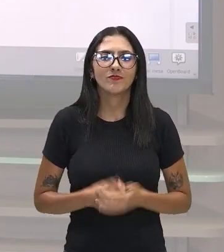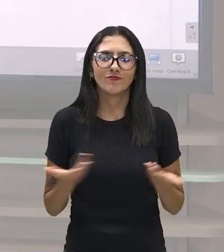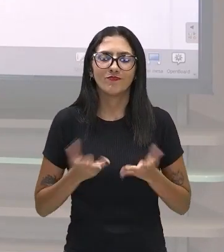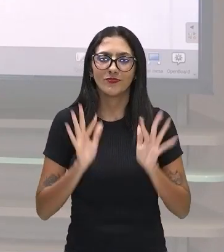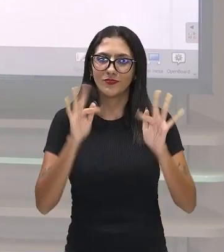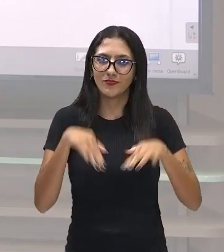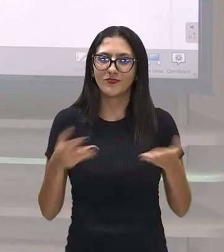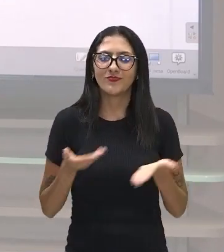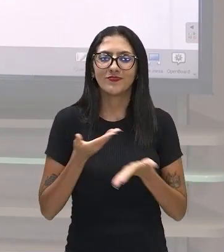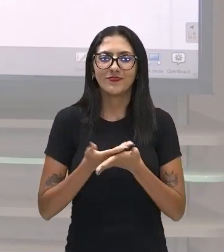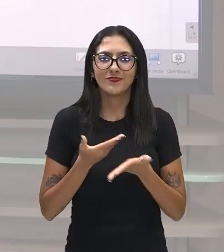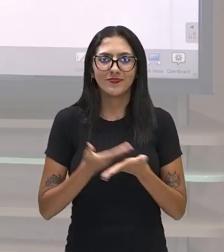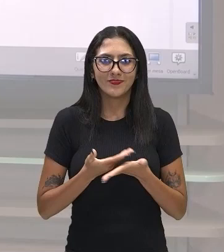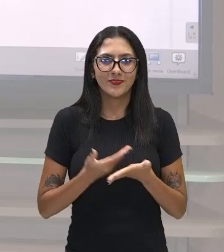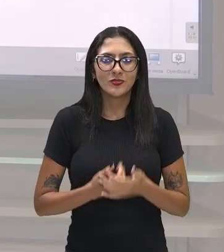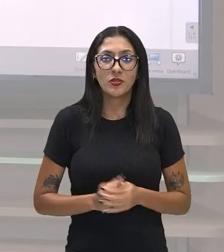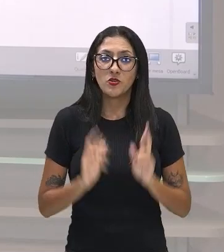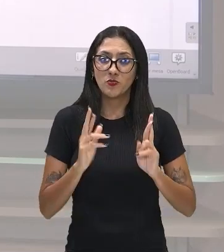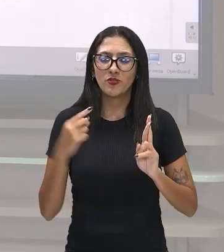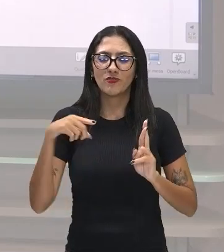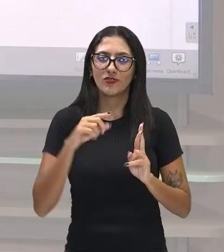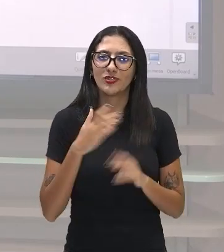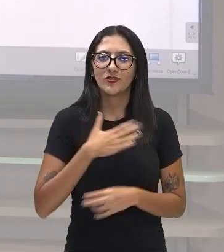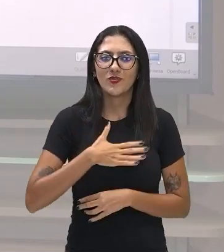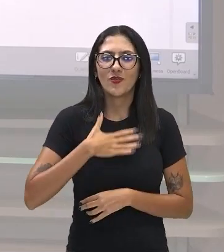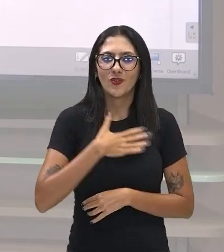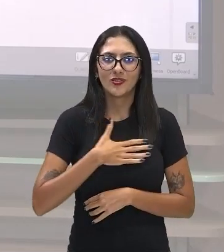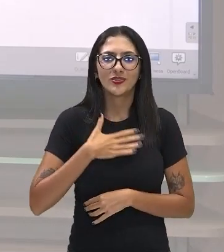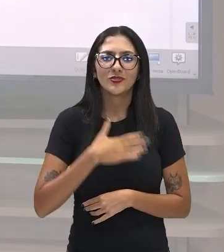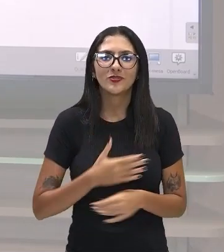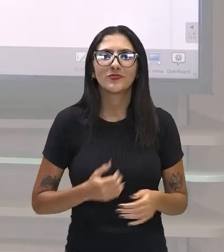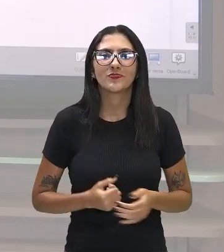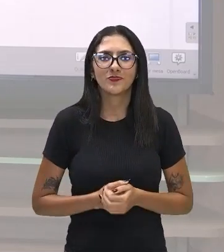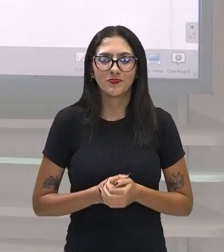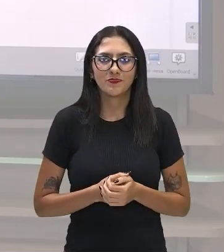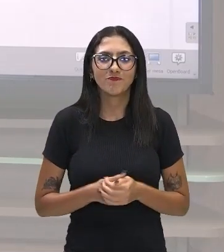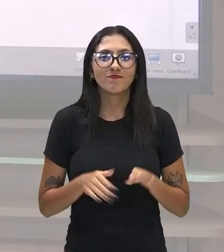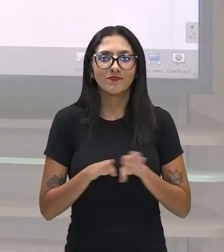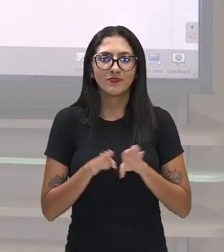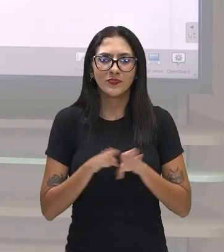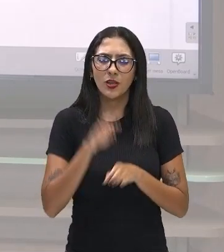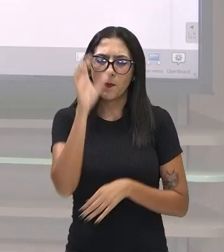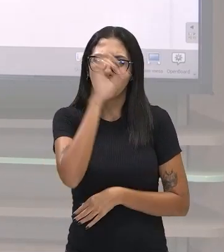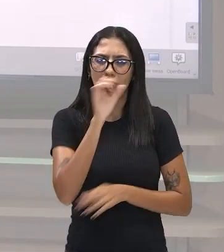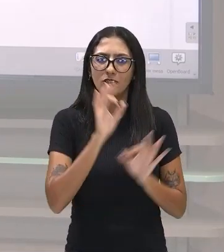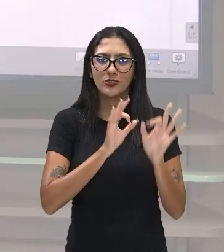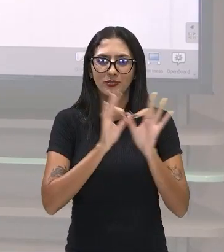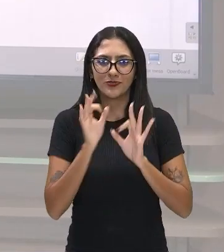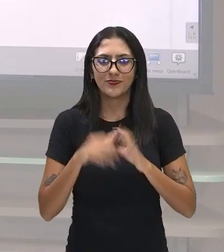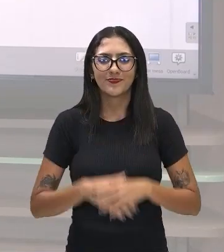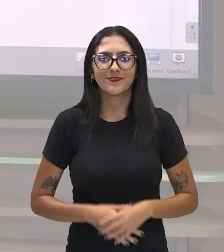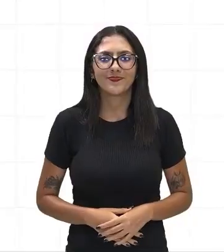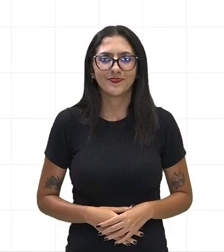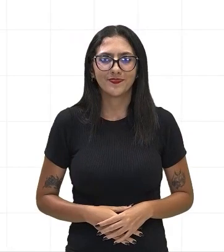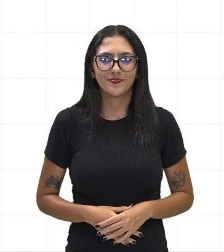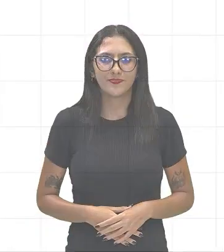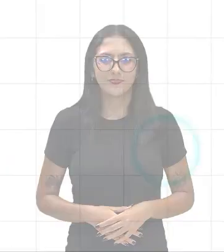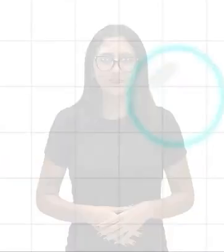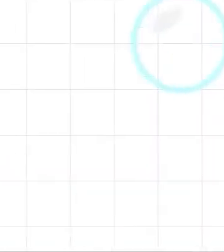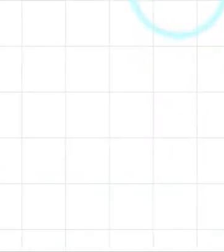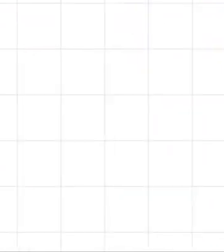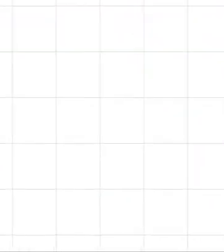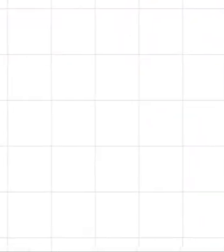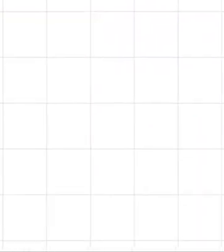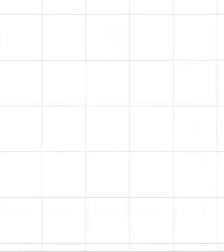então aqui a nossa aula. Eu espero que você tenha gostado e, sobretudo, aprendido.